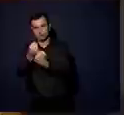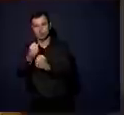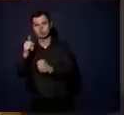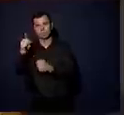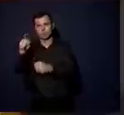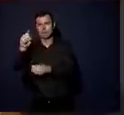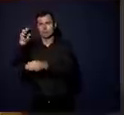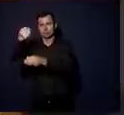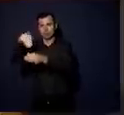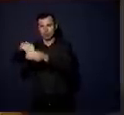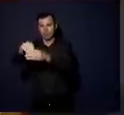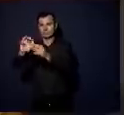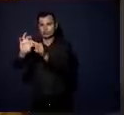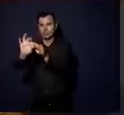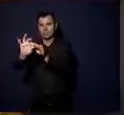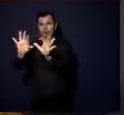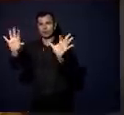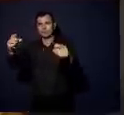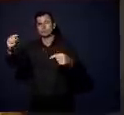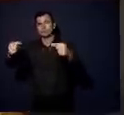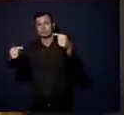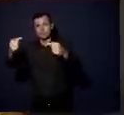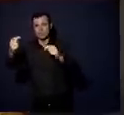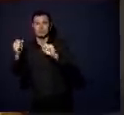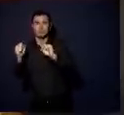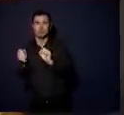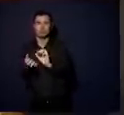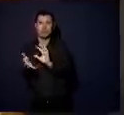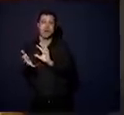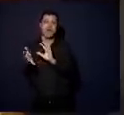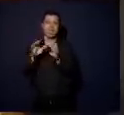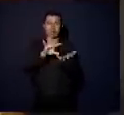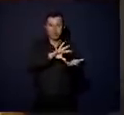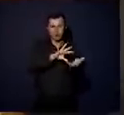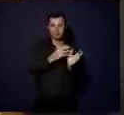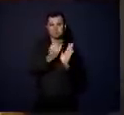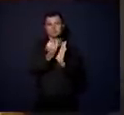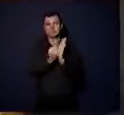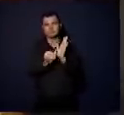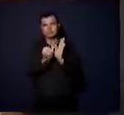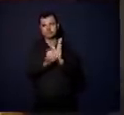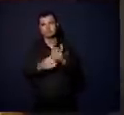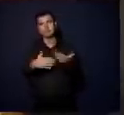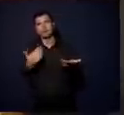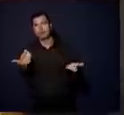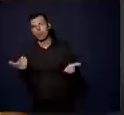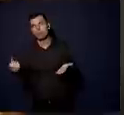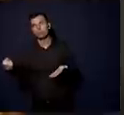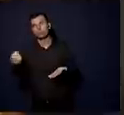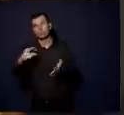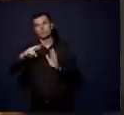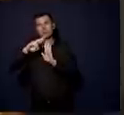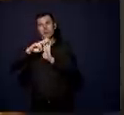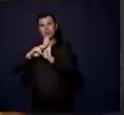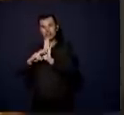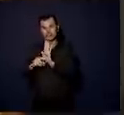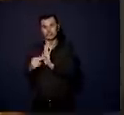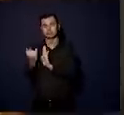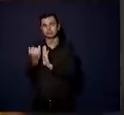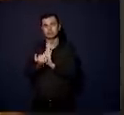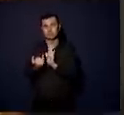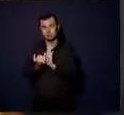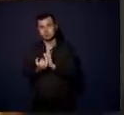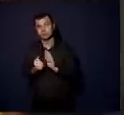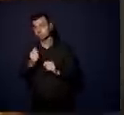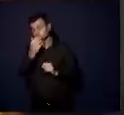debates Então eu acho que todas as seja a reforma tributária seja o novo acabou-se fiscal ainda que tem uma